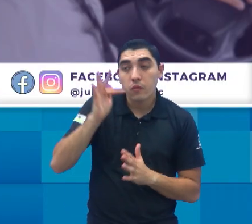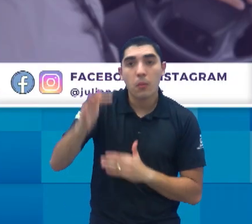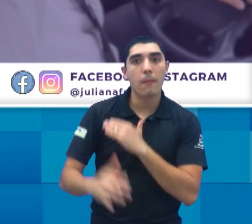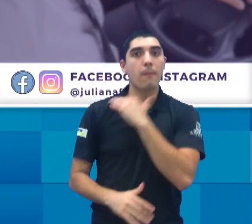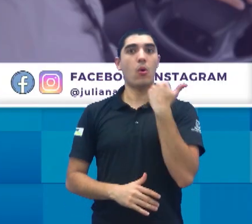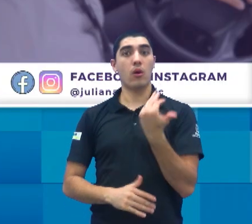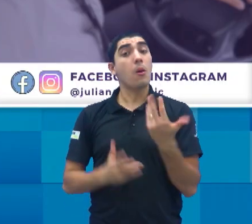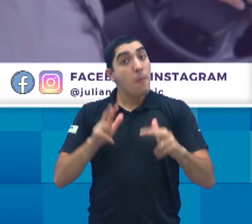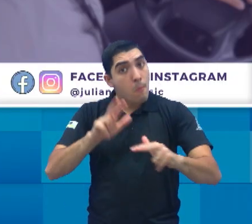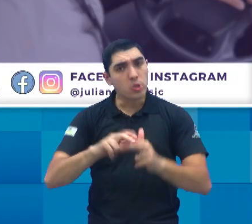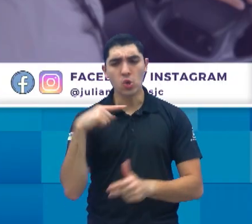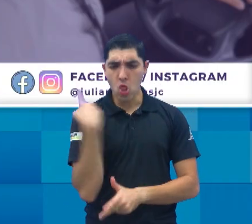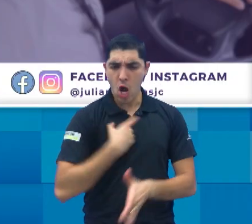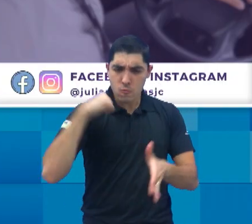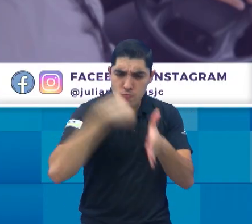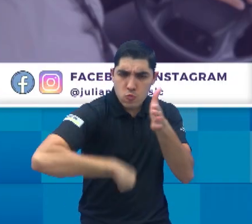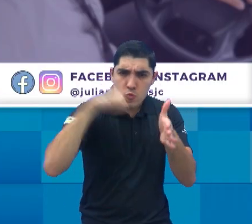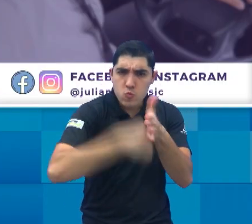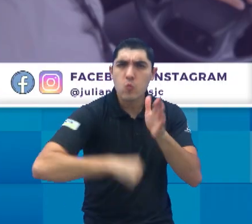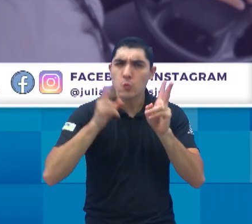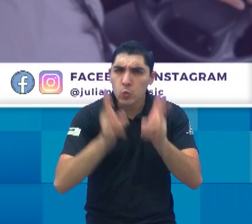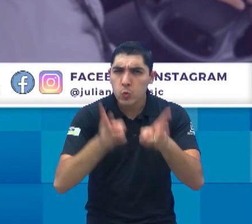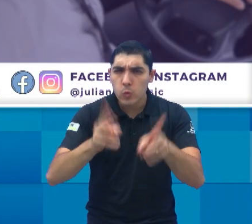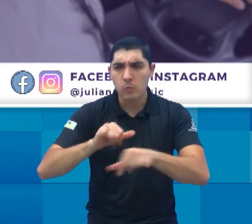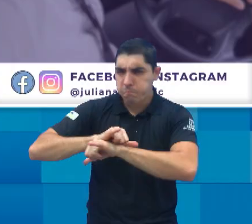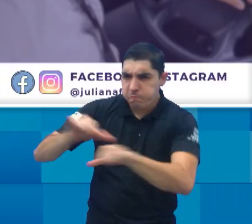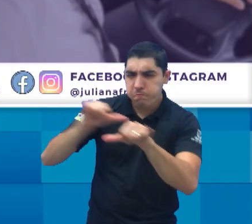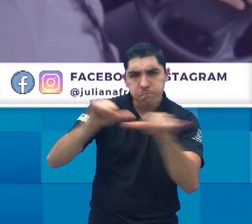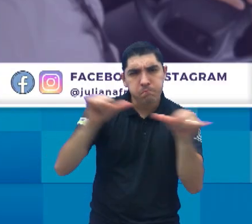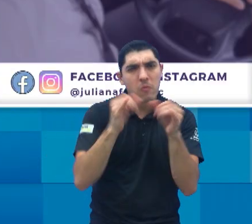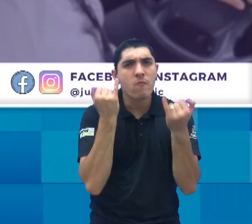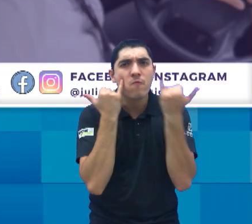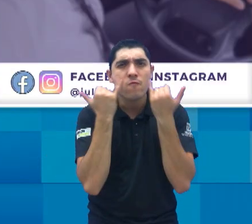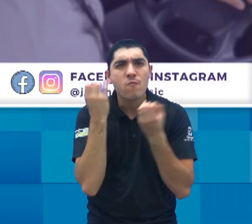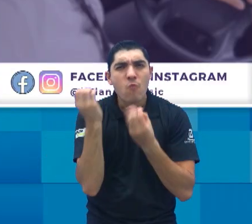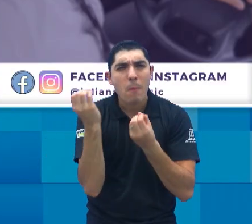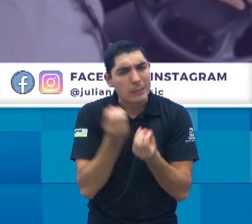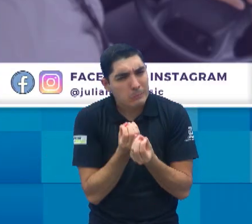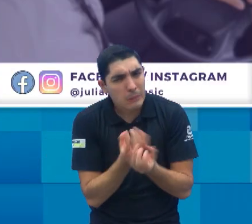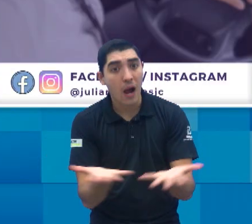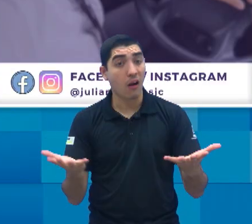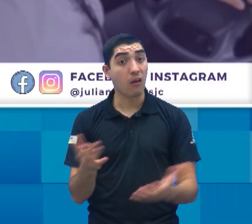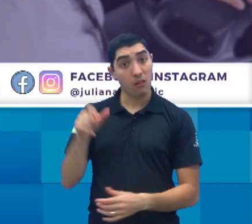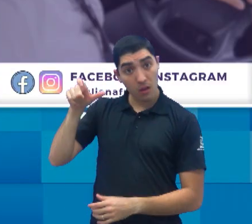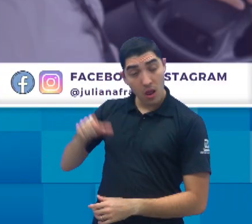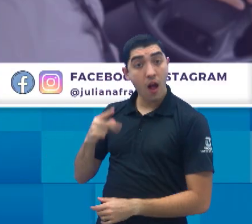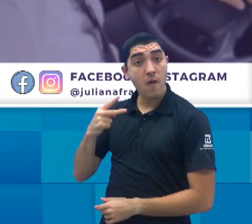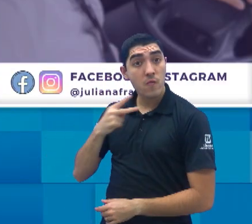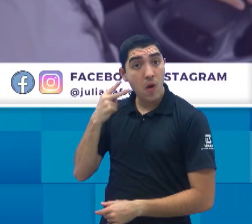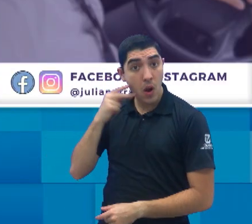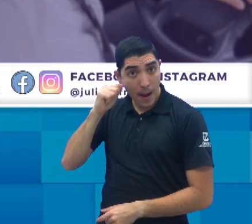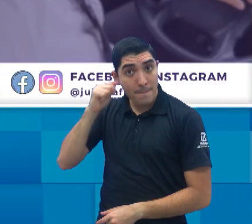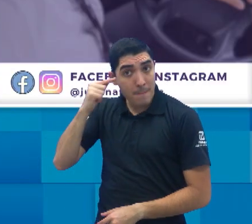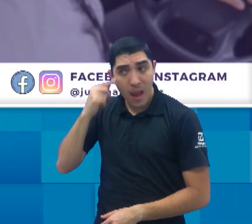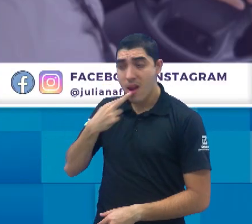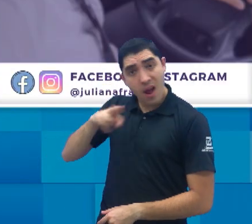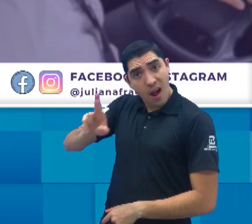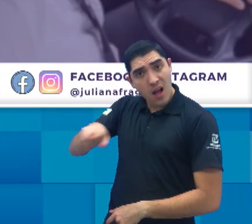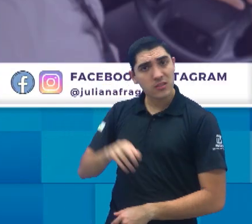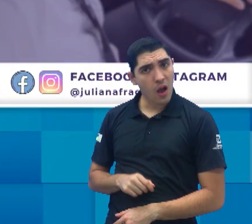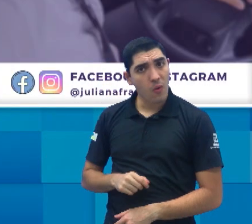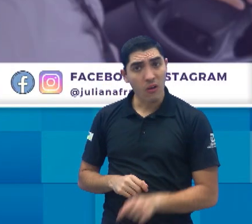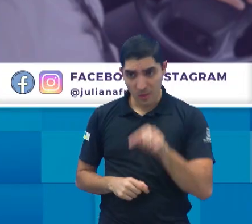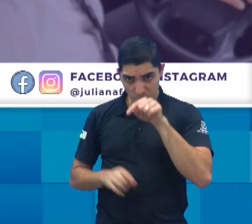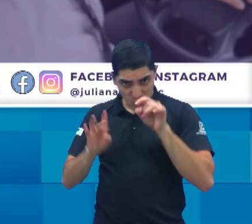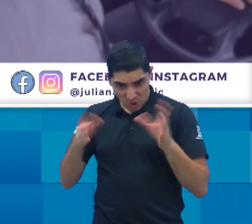brigando para que tenha cada vez mais informação, para que essa cartilha não deixe de existir. E como a vereadora Amélia falou, essa cartilha não é desse